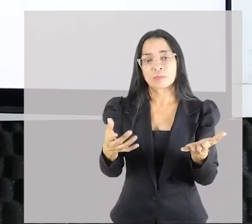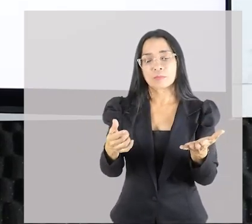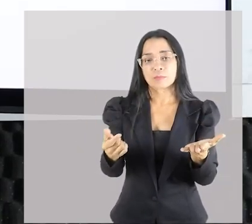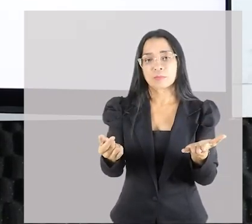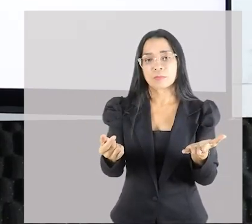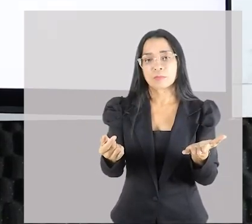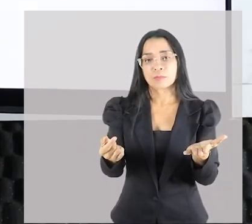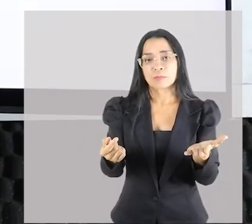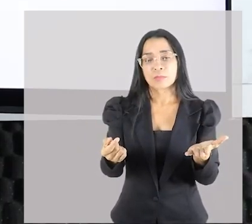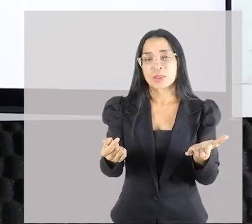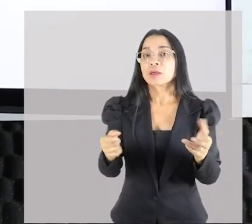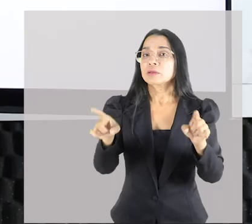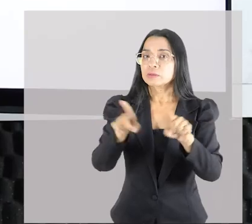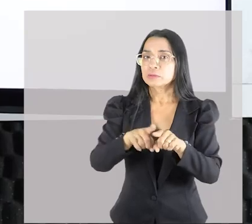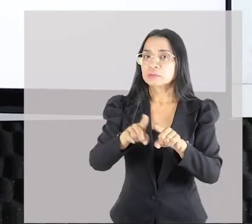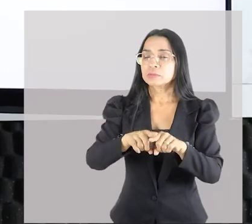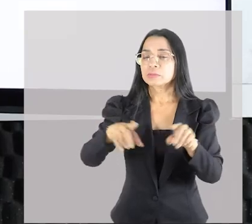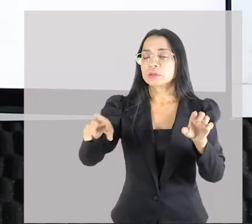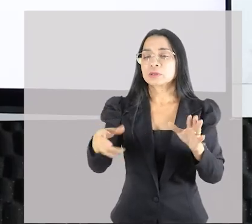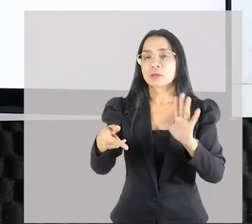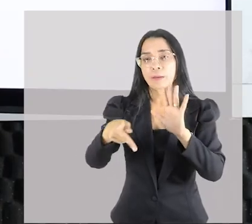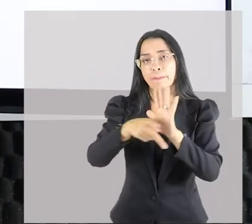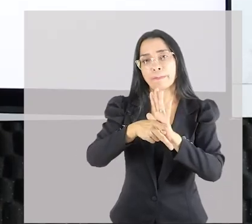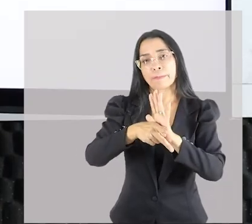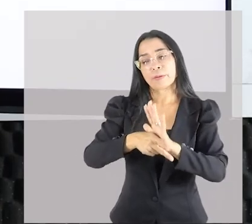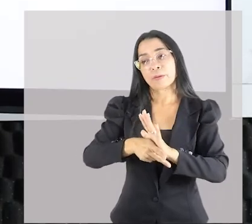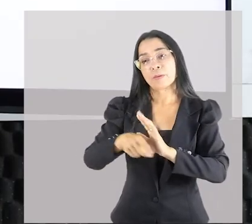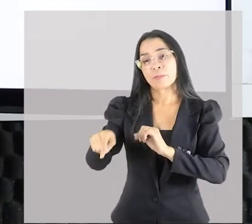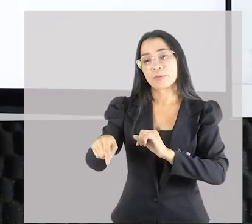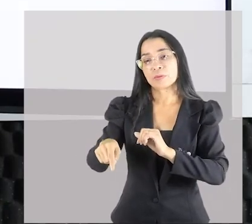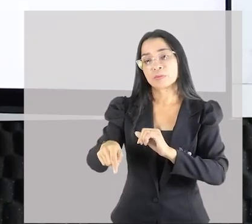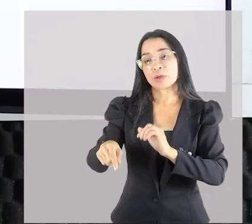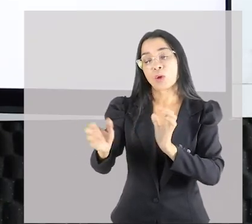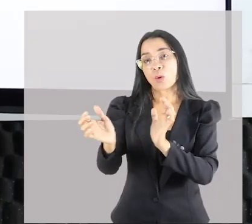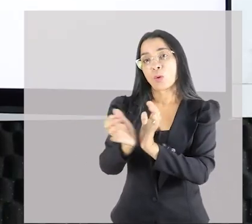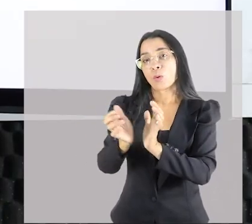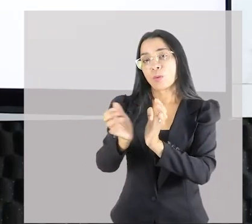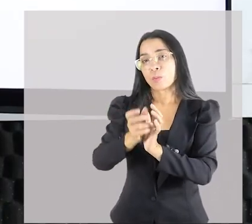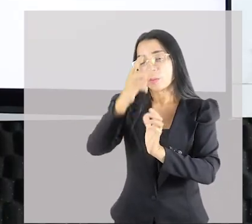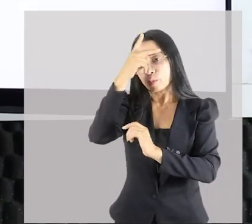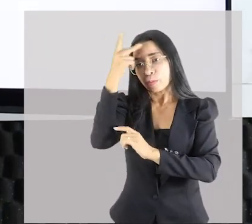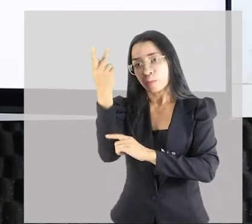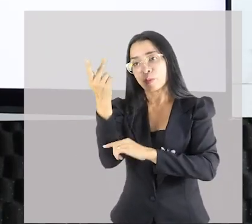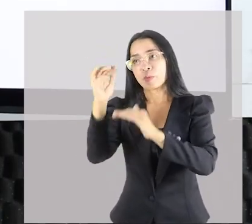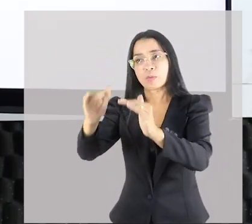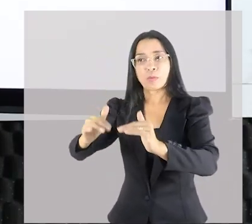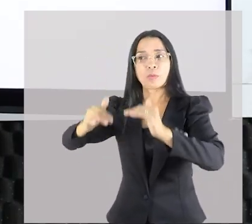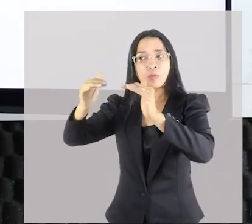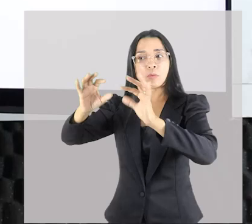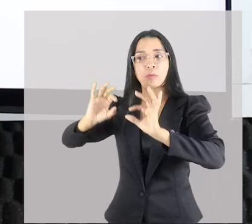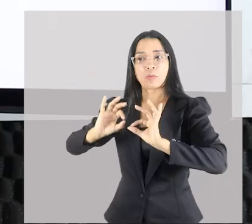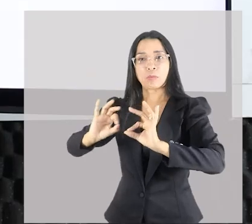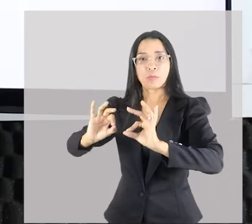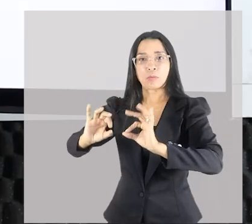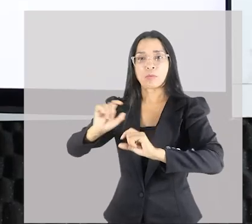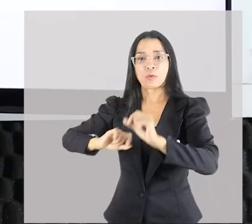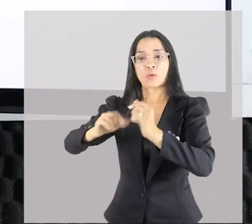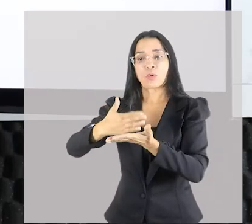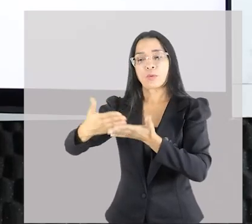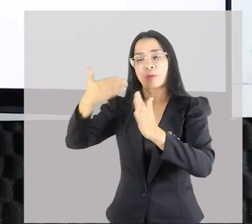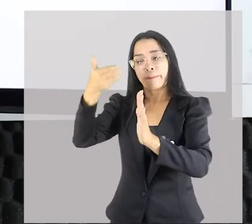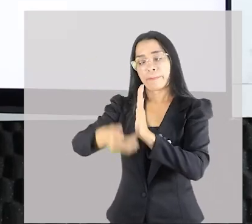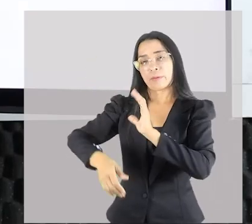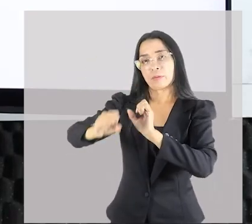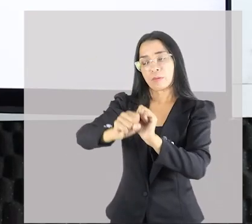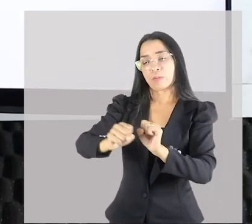que começam a perder também um poder político. Você vai ver, claro, em outros momentos, um pouco mais à frente dentro da história, que vai